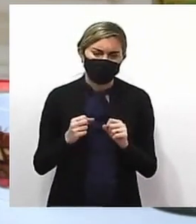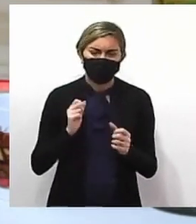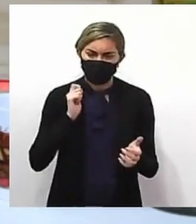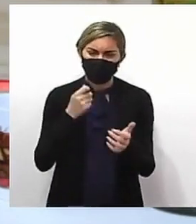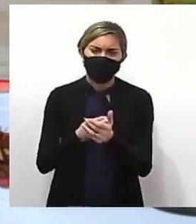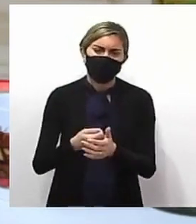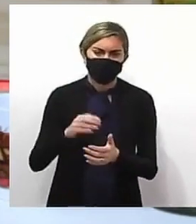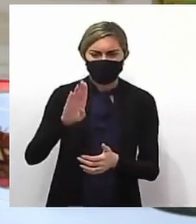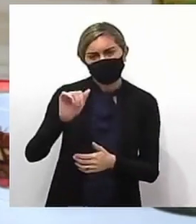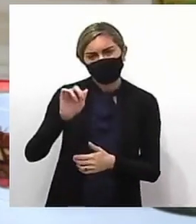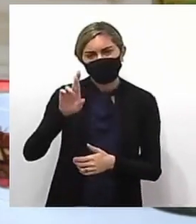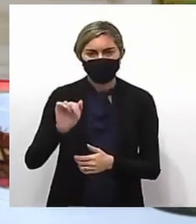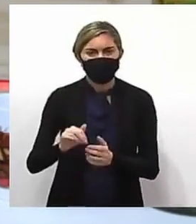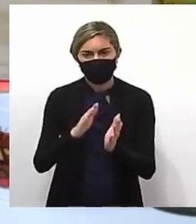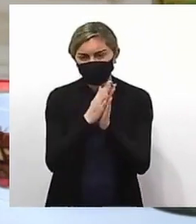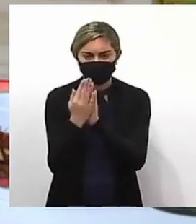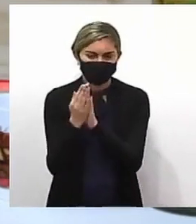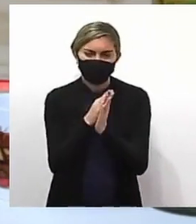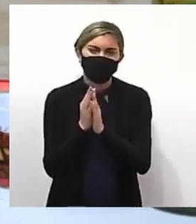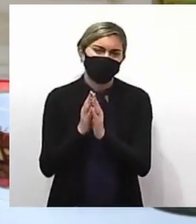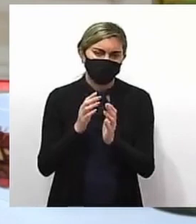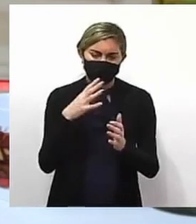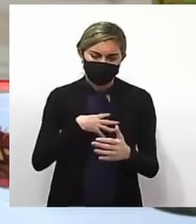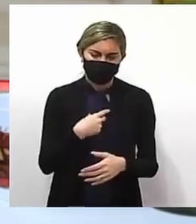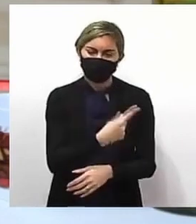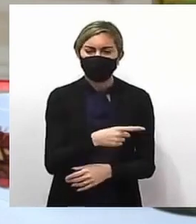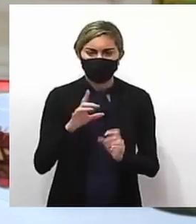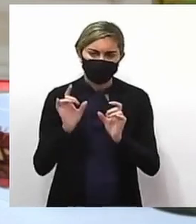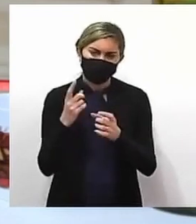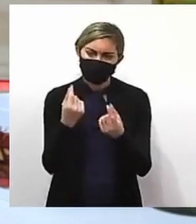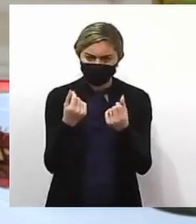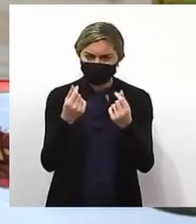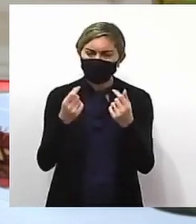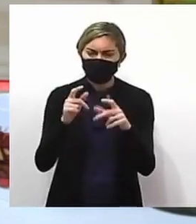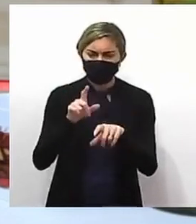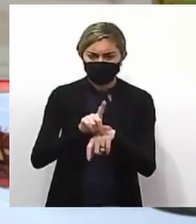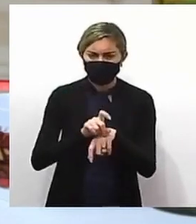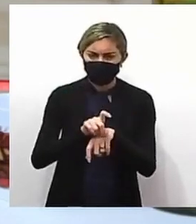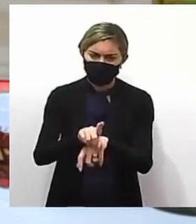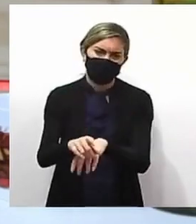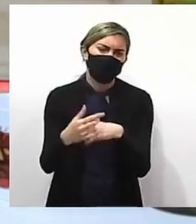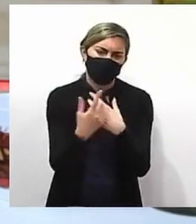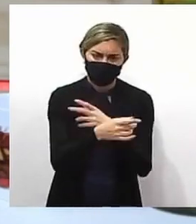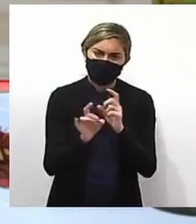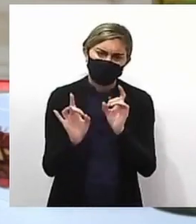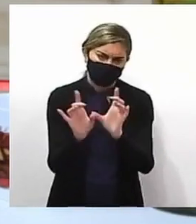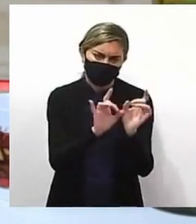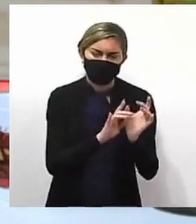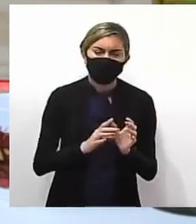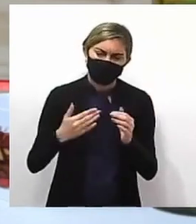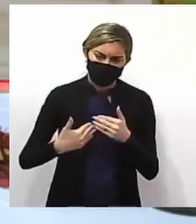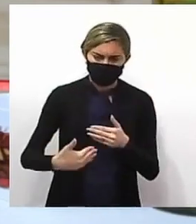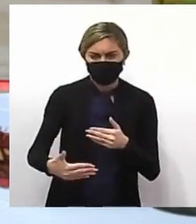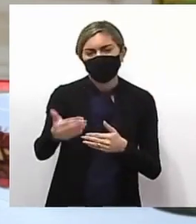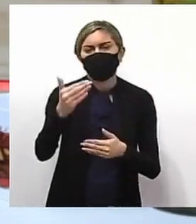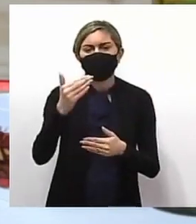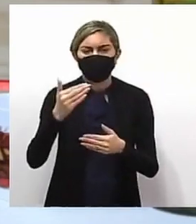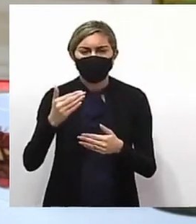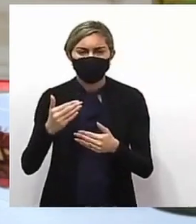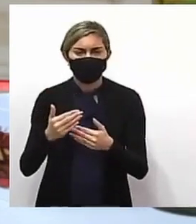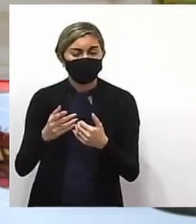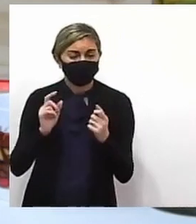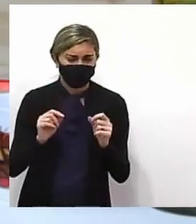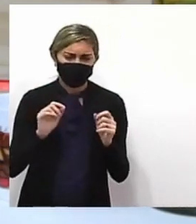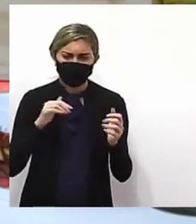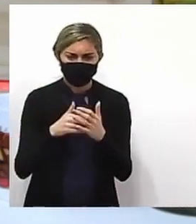uma Barbie para a filha dela com o dinheiro do camarão que ela vende. Isso é muito significativo se a gente partir do princípio de